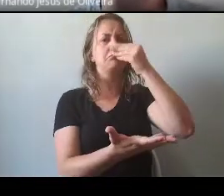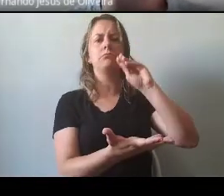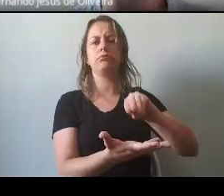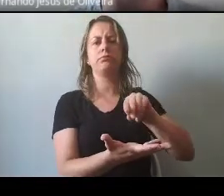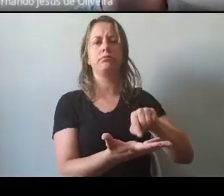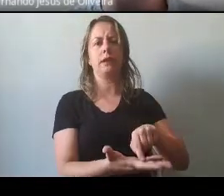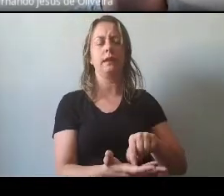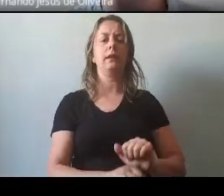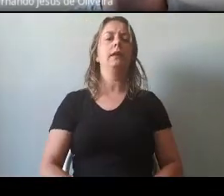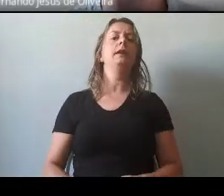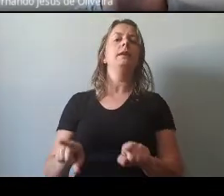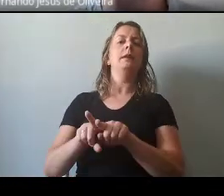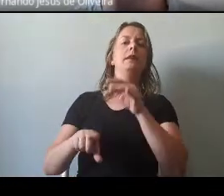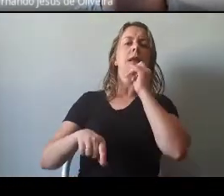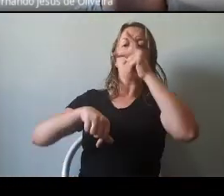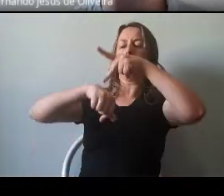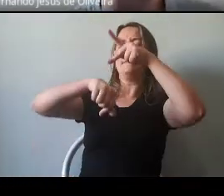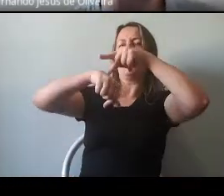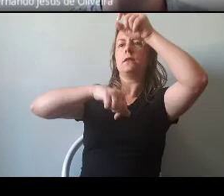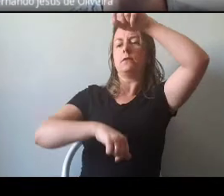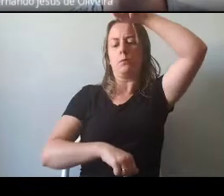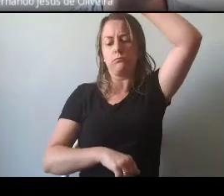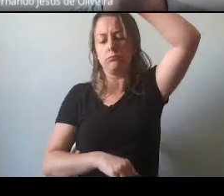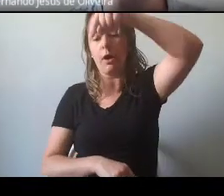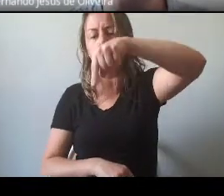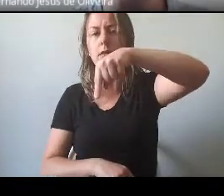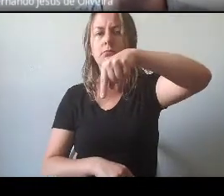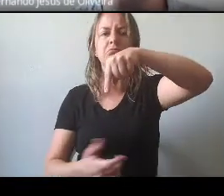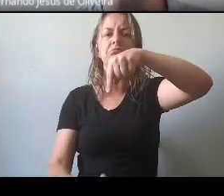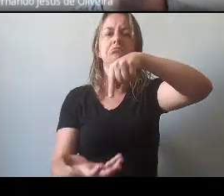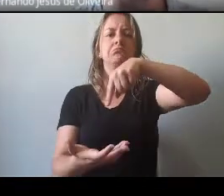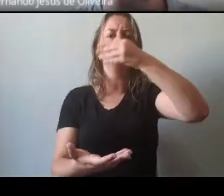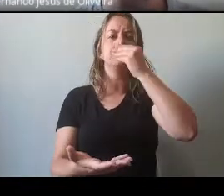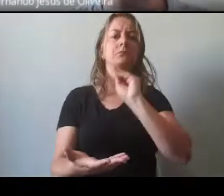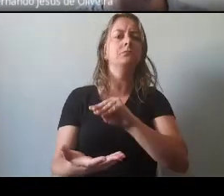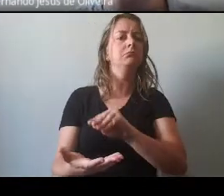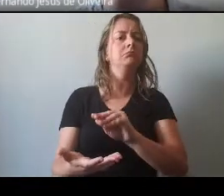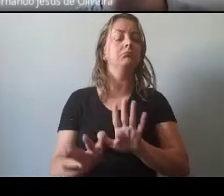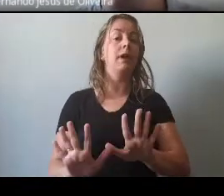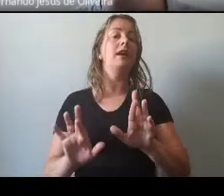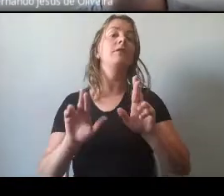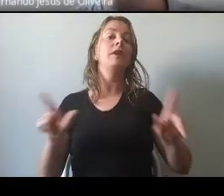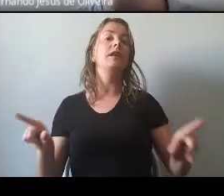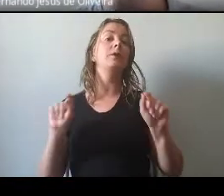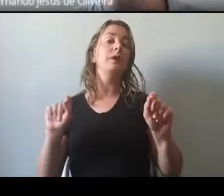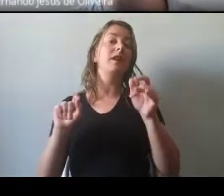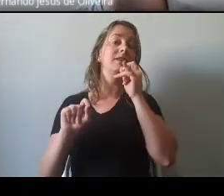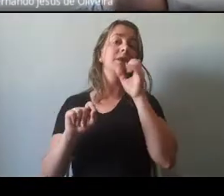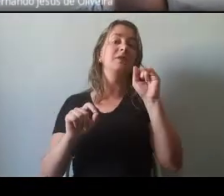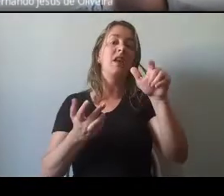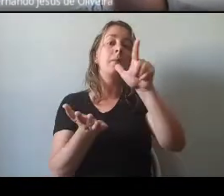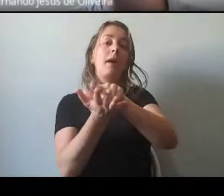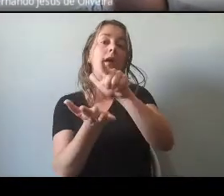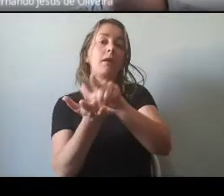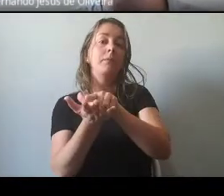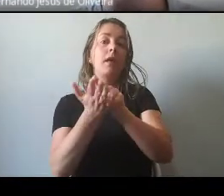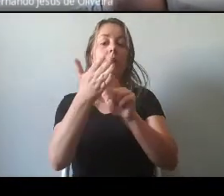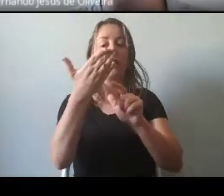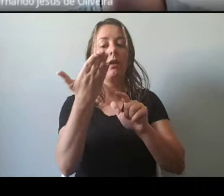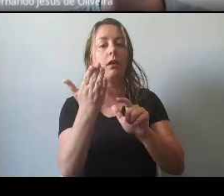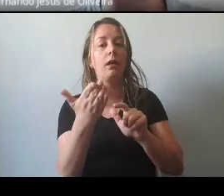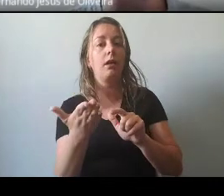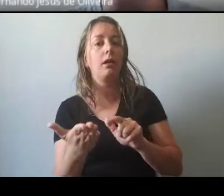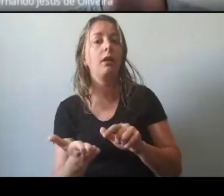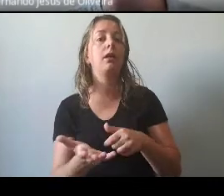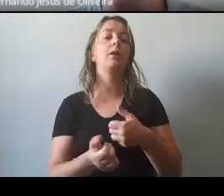pedra cai de um penhasco, também a resistência do ar é desprezível. Ela só não é desprezível, igual a gente viu no caso da